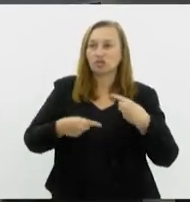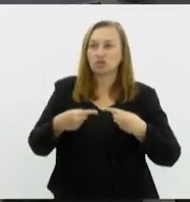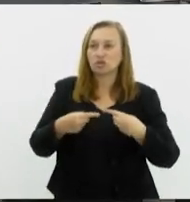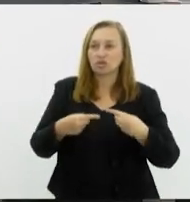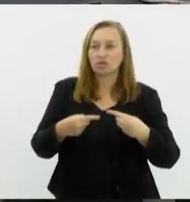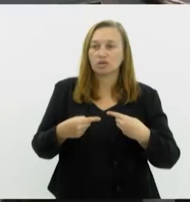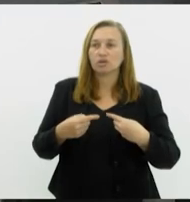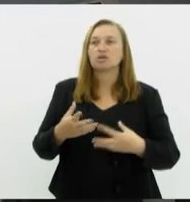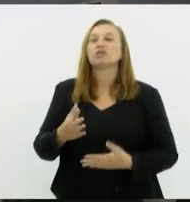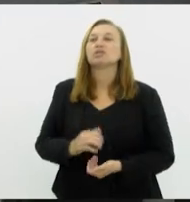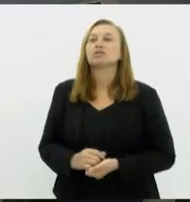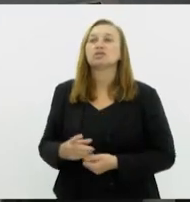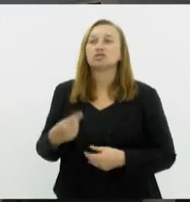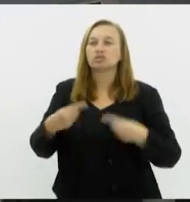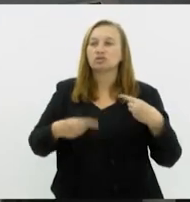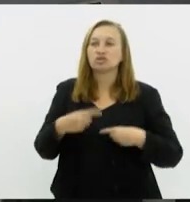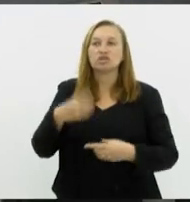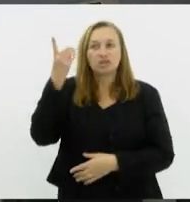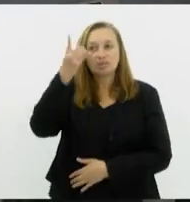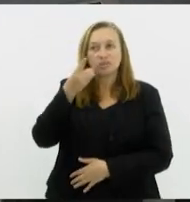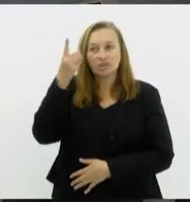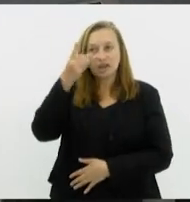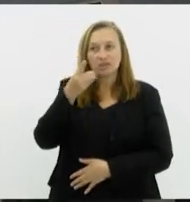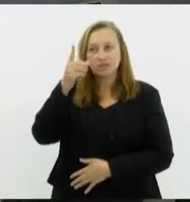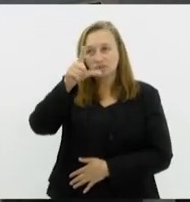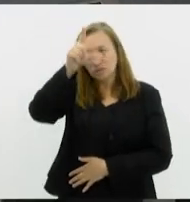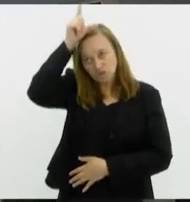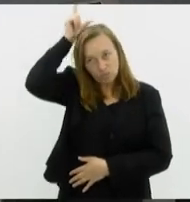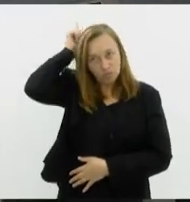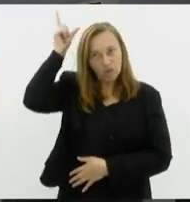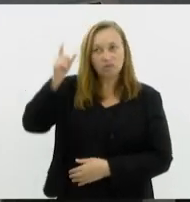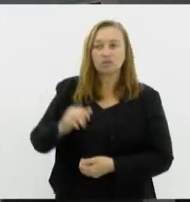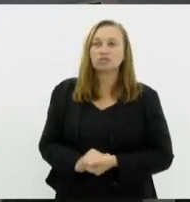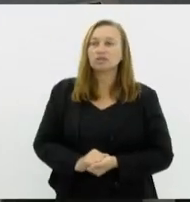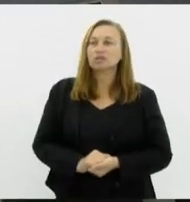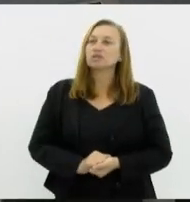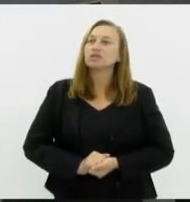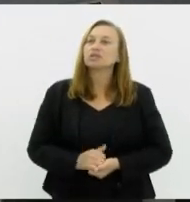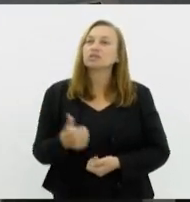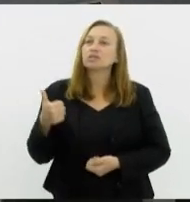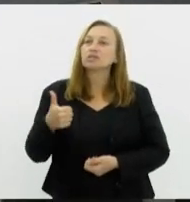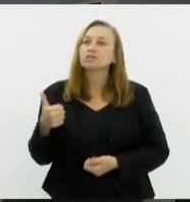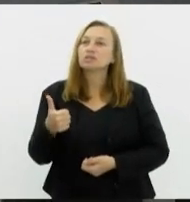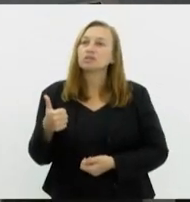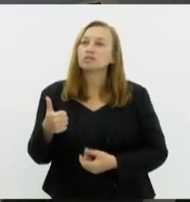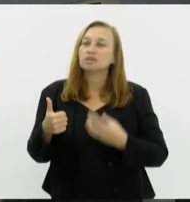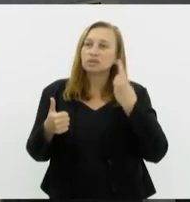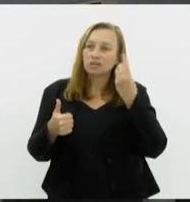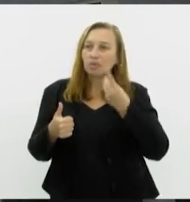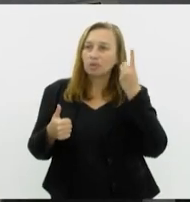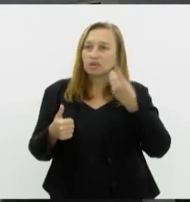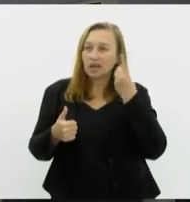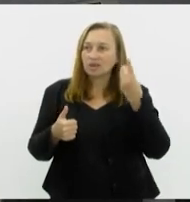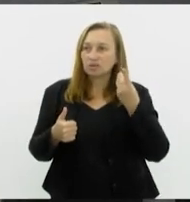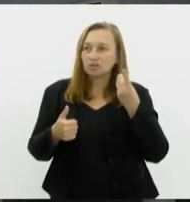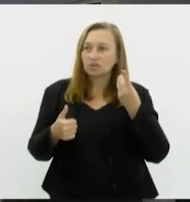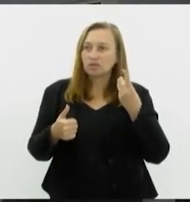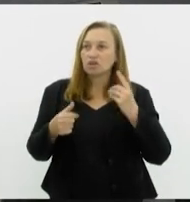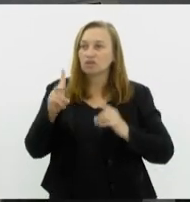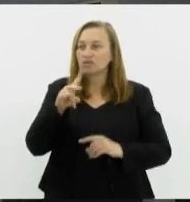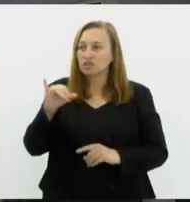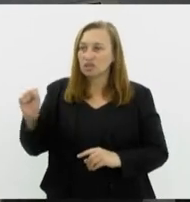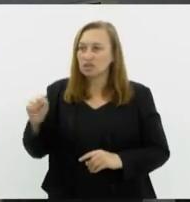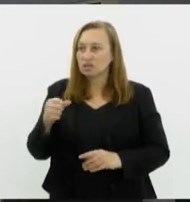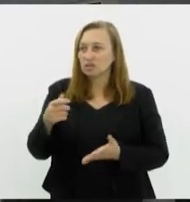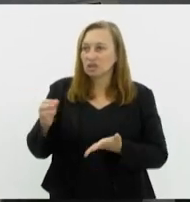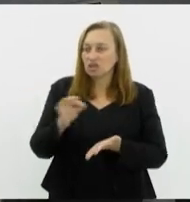discutir. Para discutir, deputado Luiz Paulo. Primeiro, deputado Vinícius Cozolino, que está inscrito, deputado